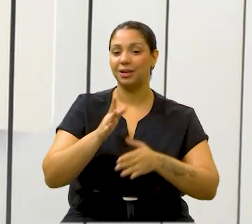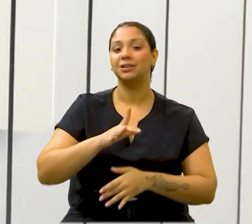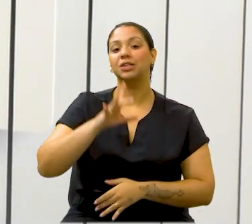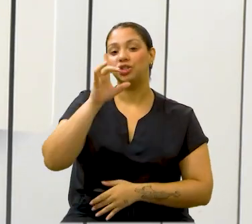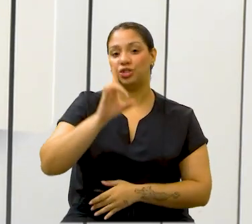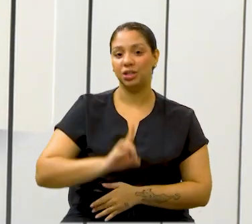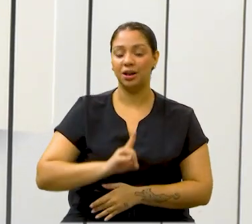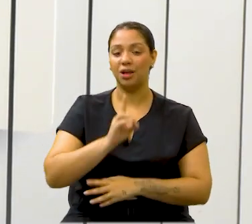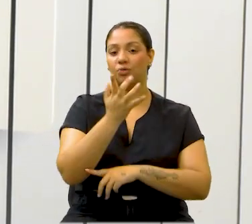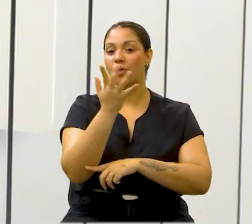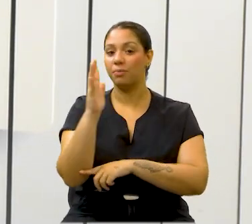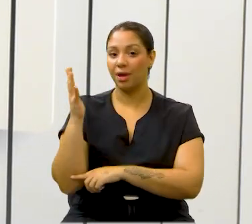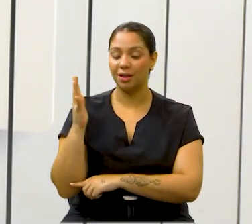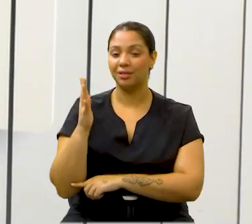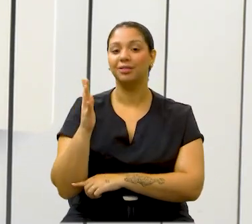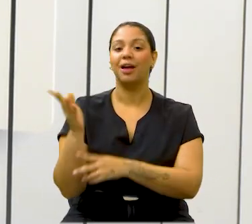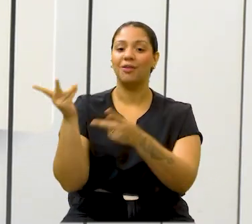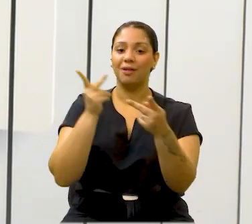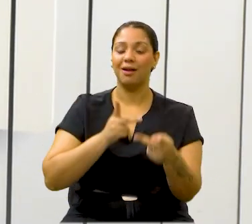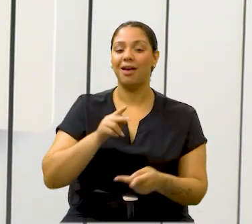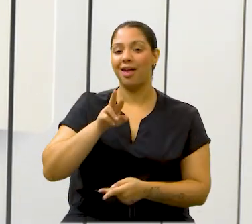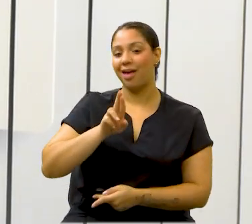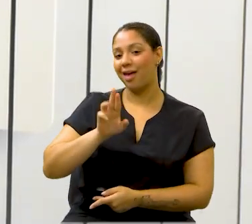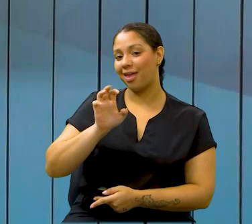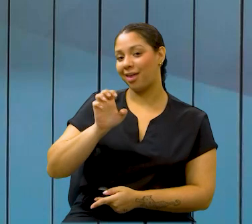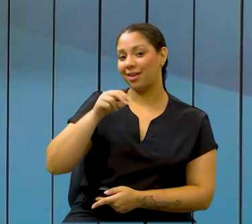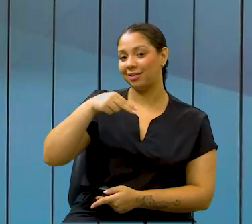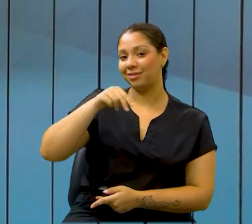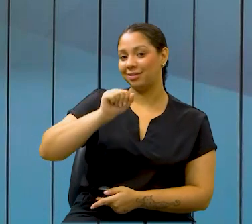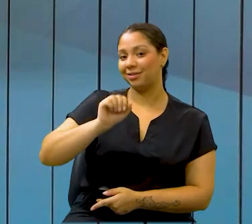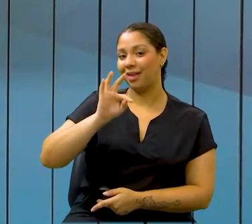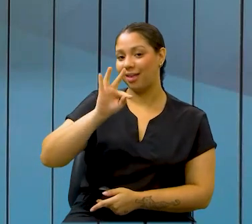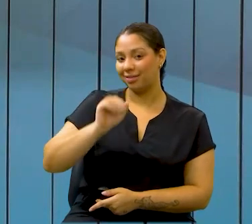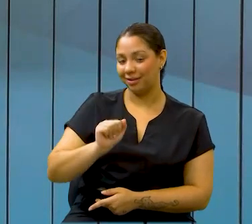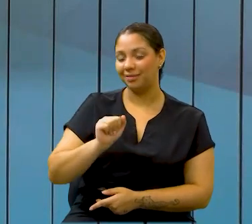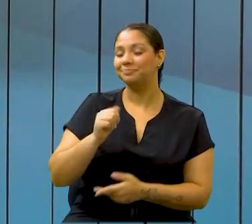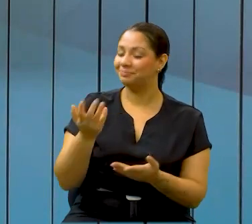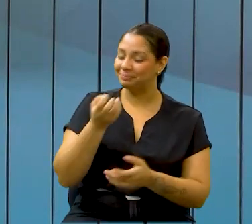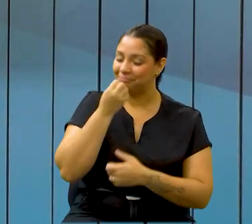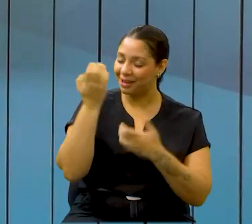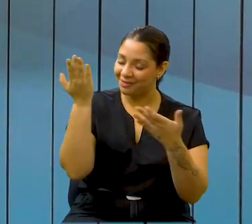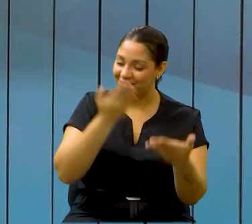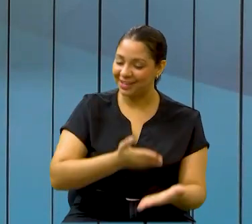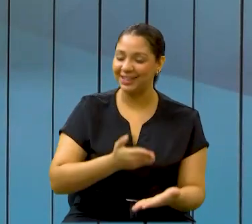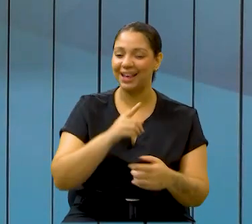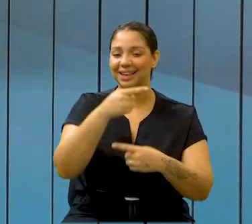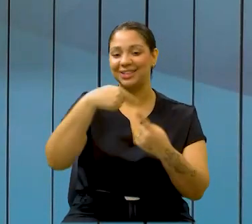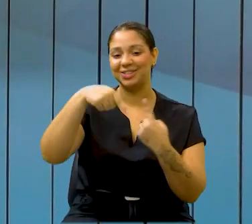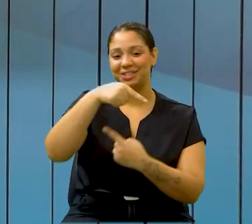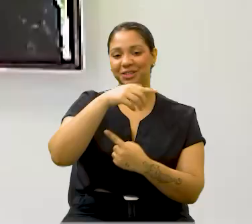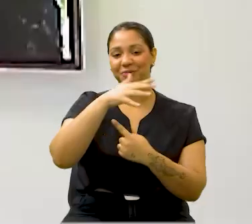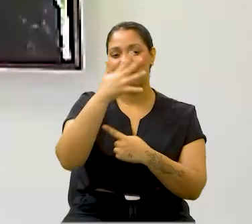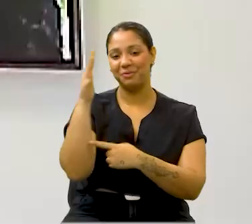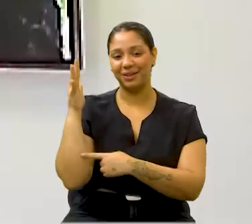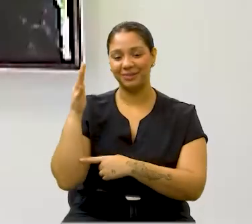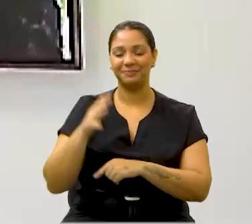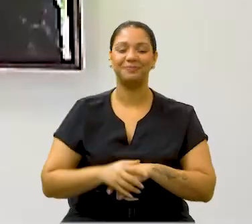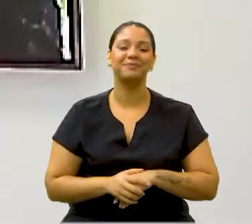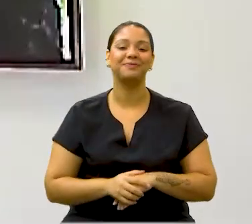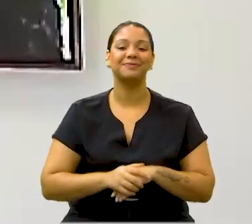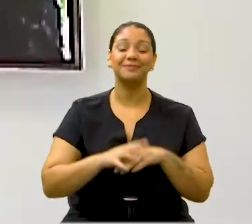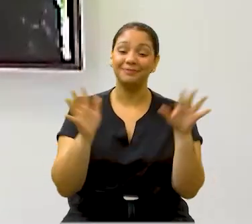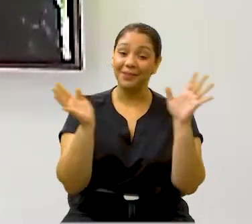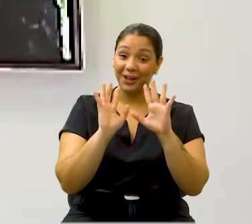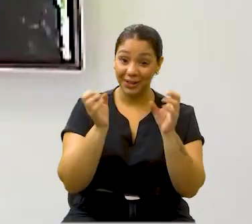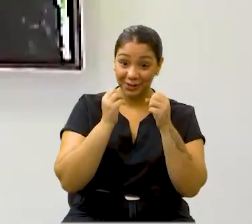ambiental para esse bate-papo. Renata Franco, seja bem-vinda aqui ao Giro Ambiental. Olá, tudo bom? É